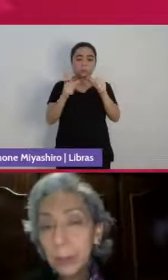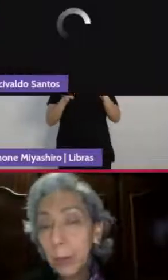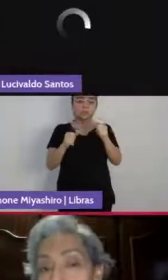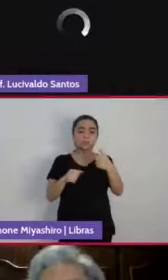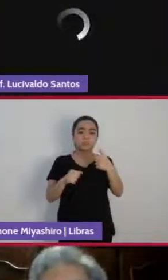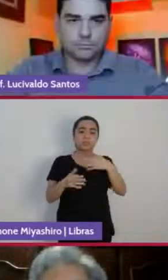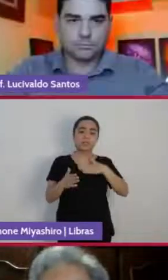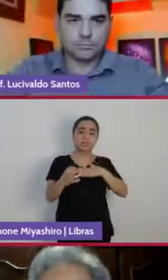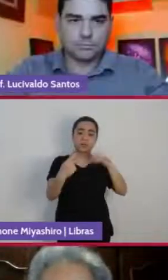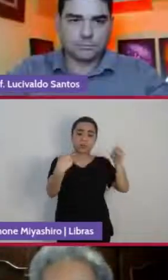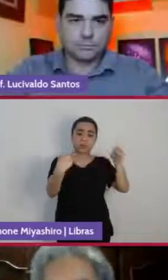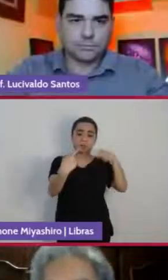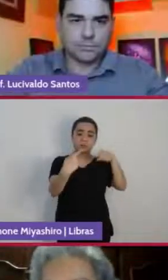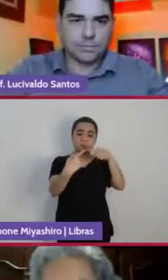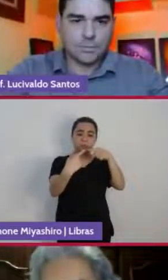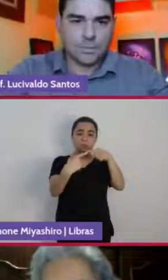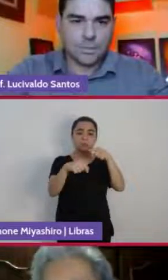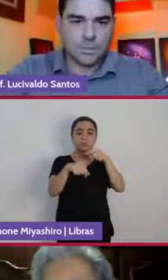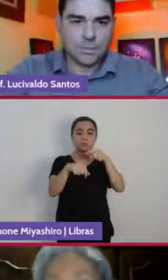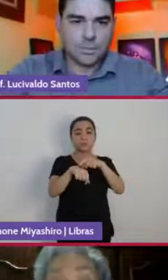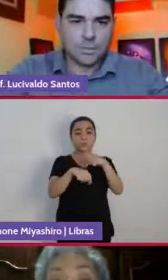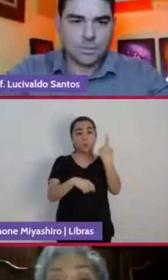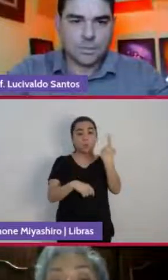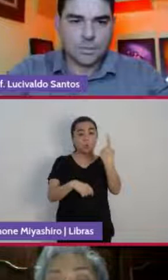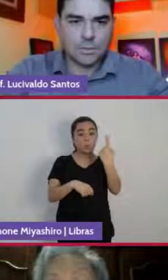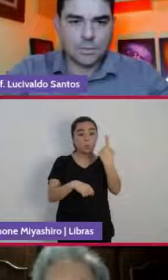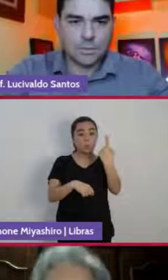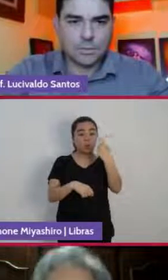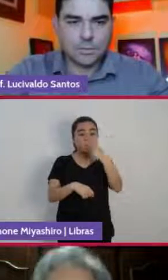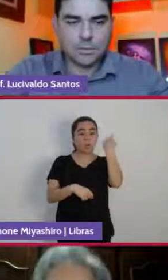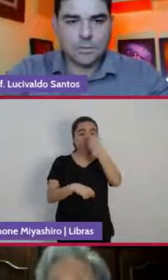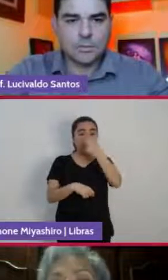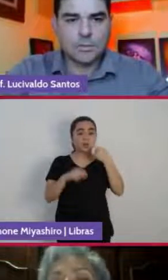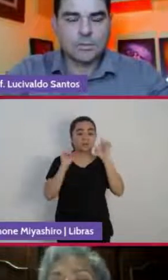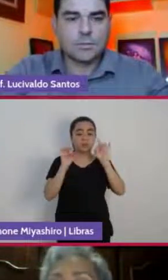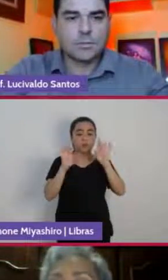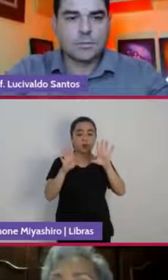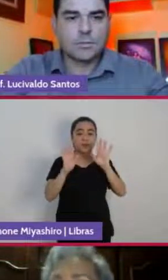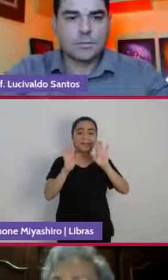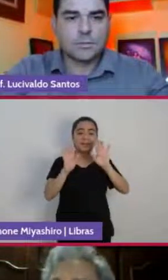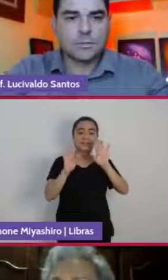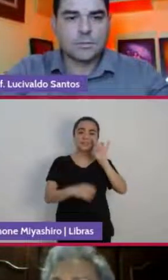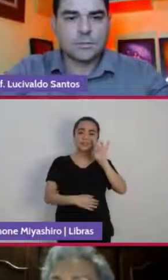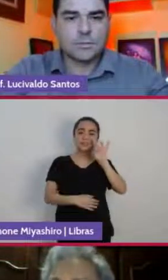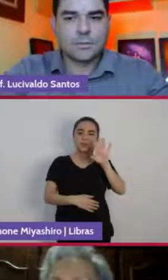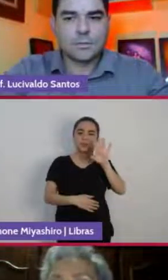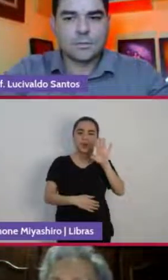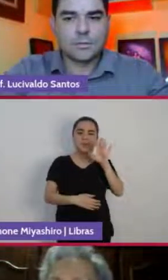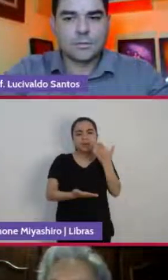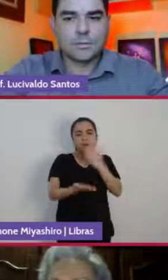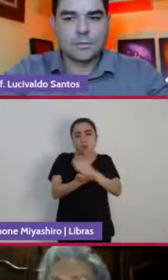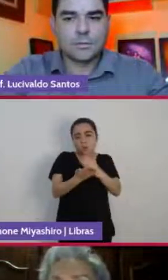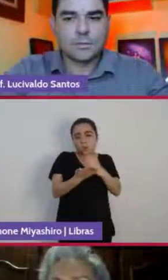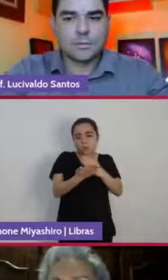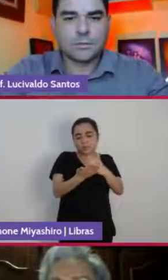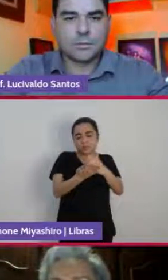isso em uma hora, não vou conseguir, eu tenho certeza, mas é para dar um gostinho para vocês e dar algumas